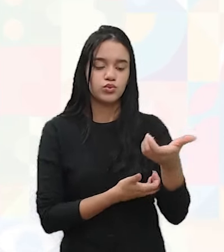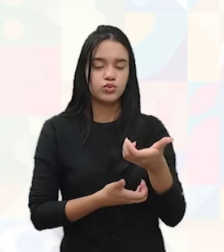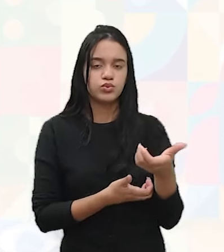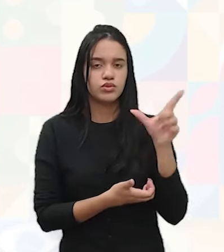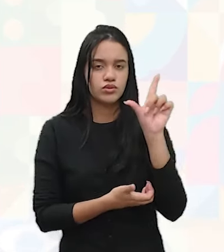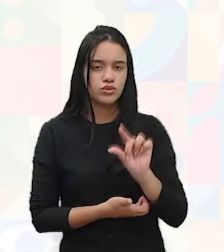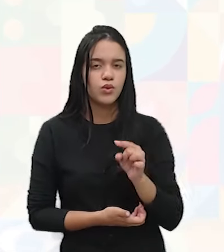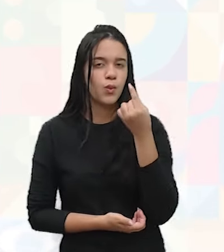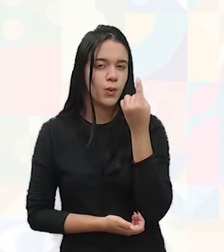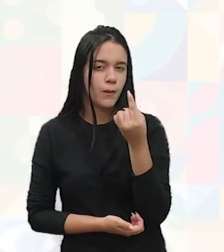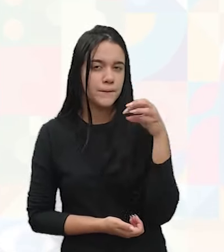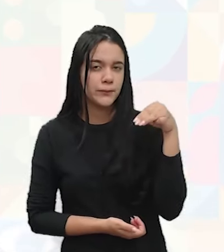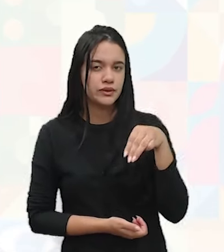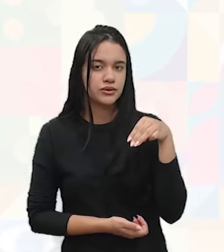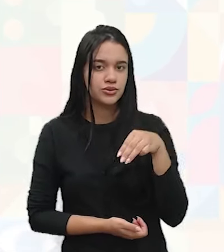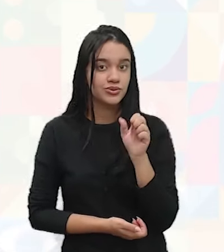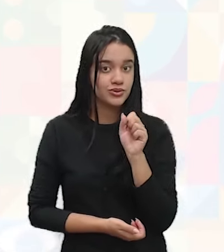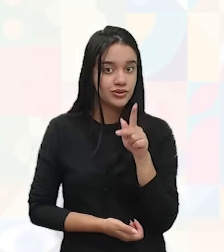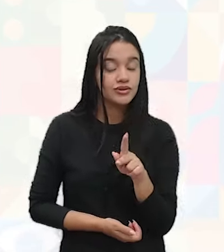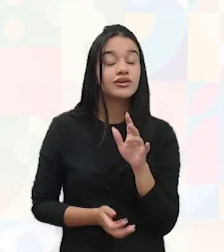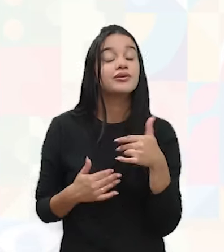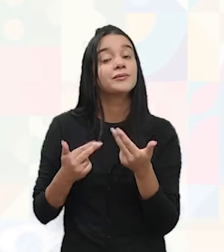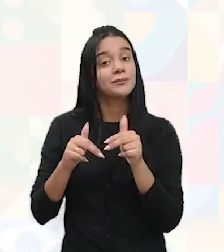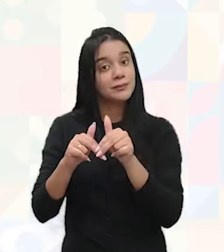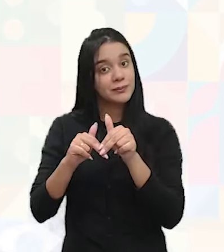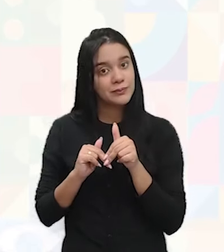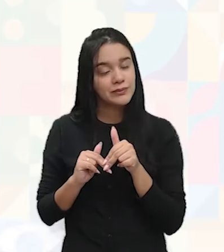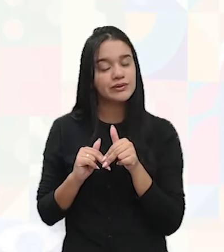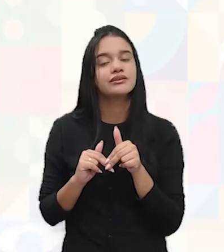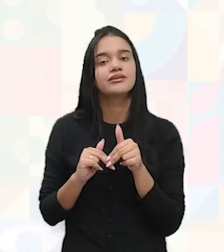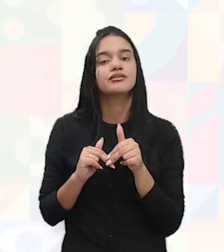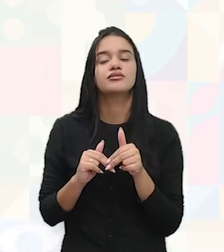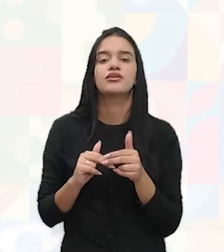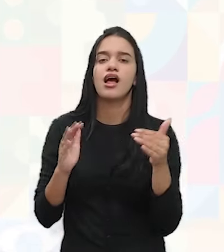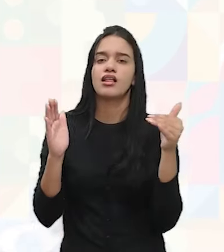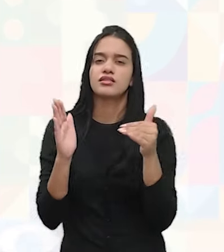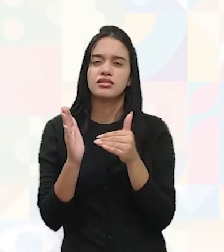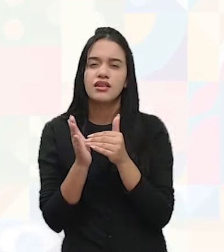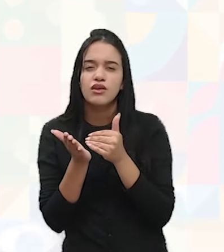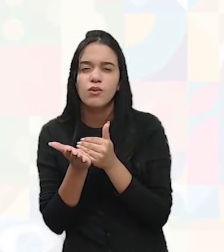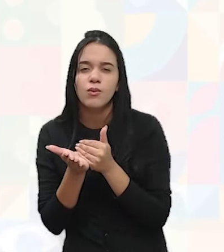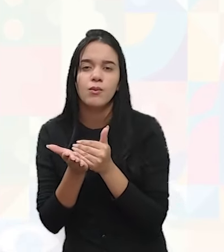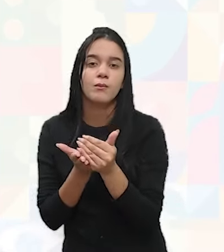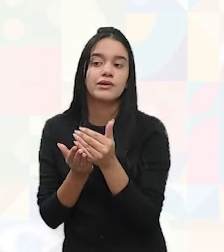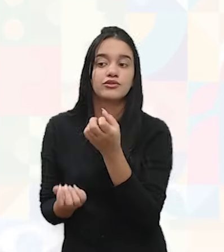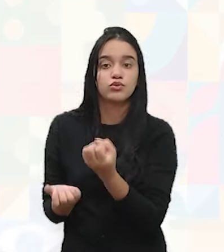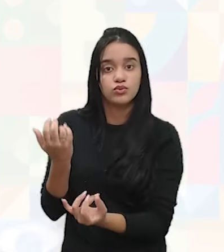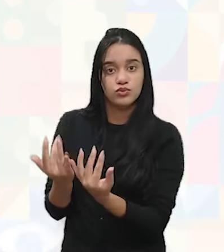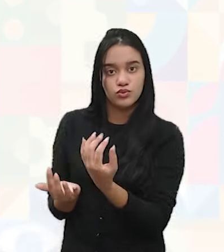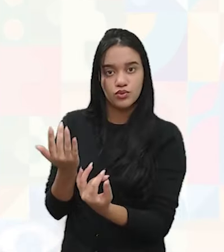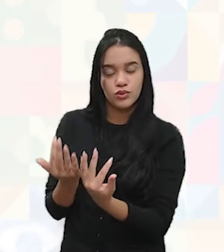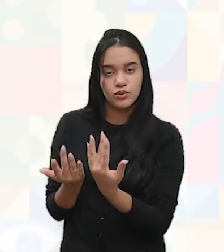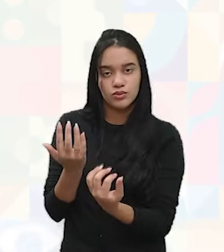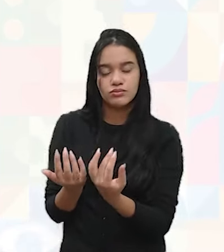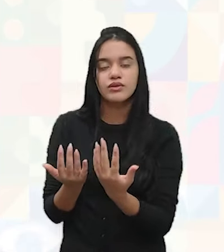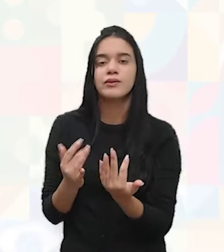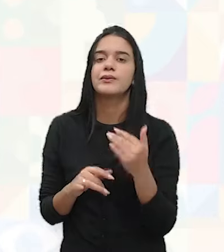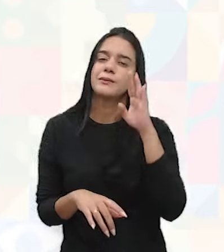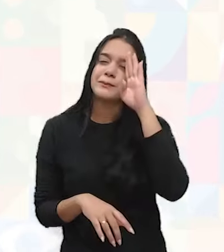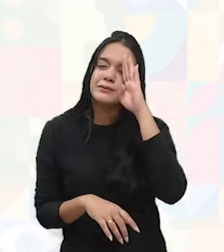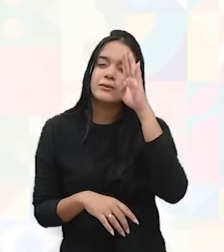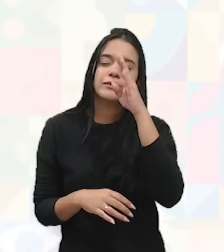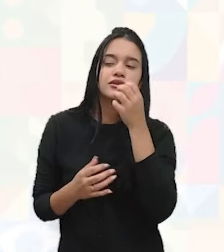apenas de um minuto tá bom então por isso que ele extingue apenas no início do incêndio né o princípio